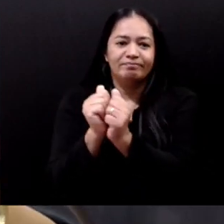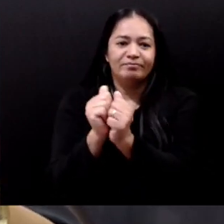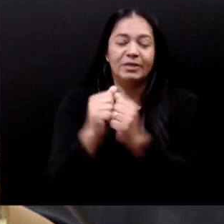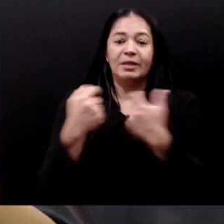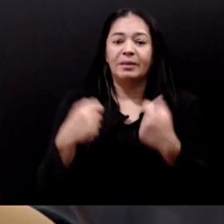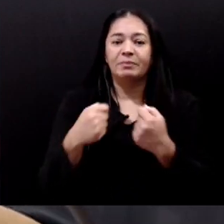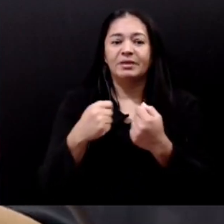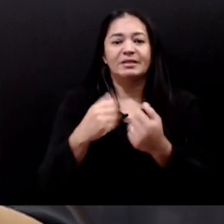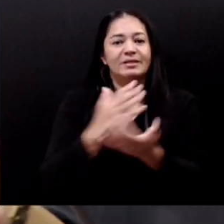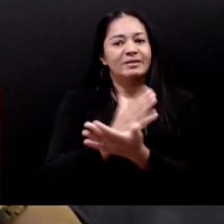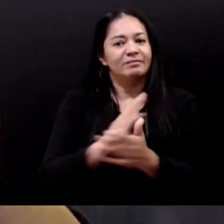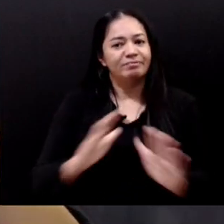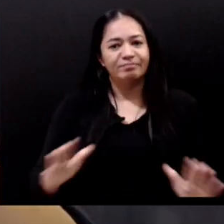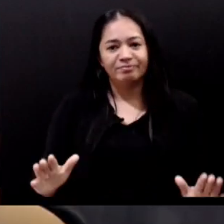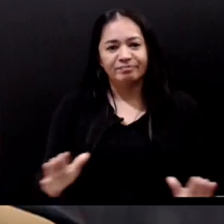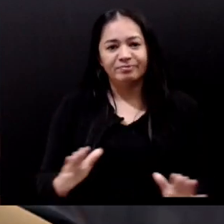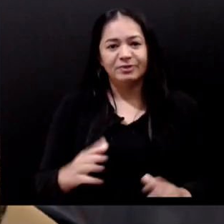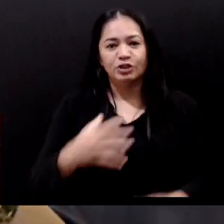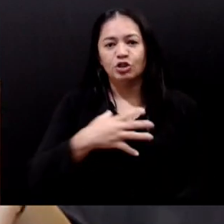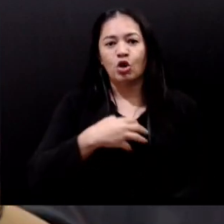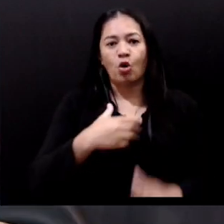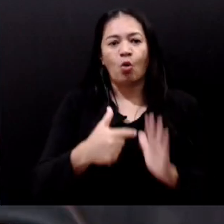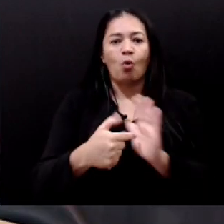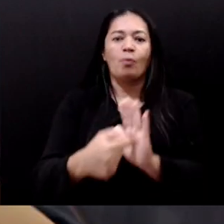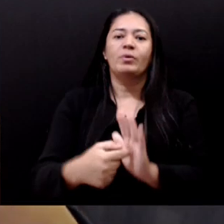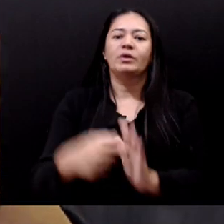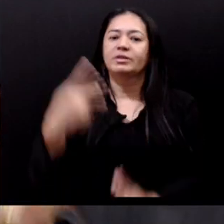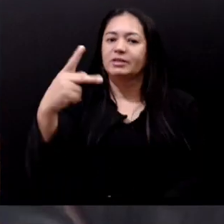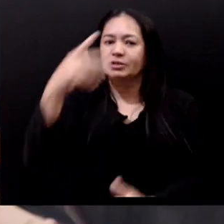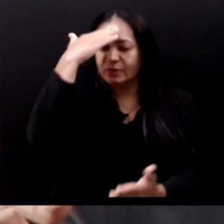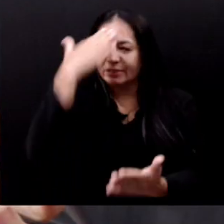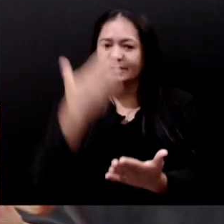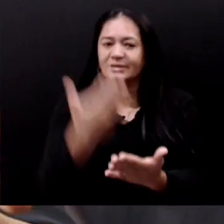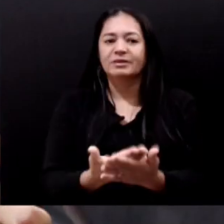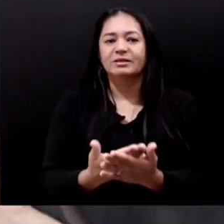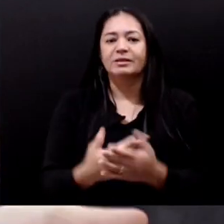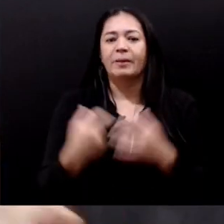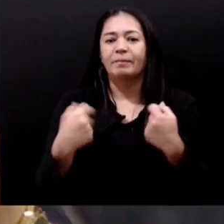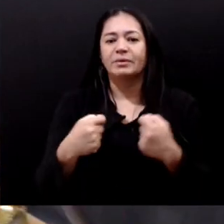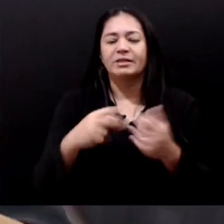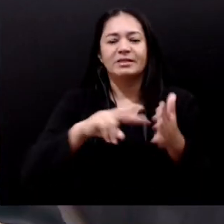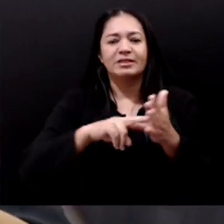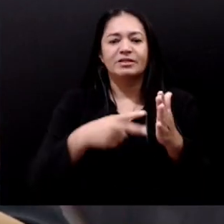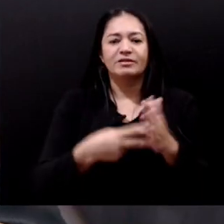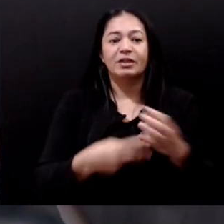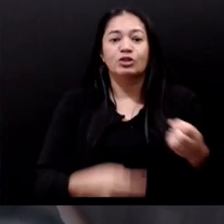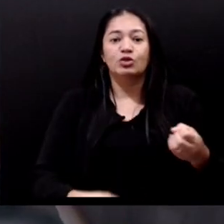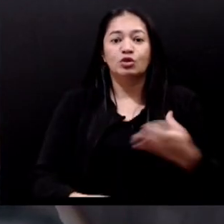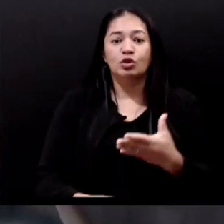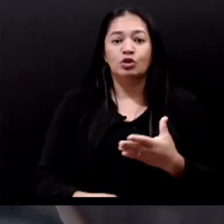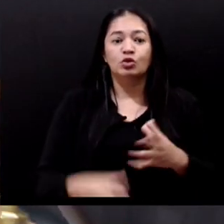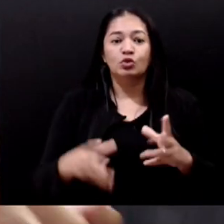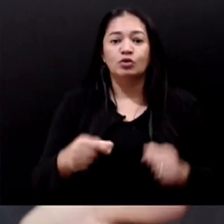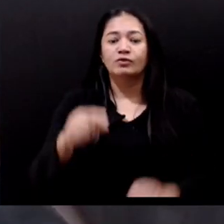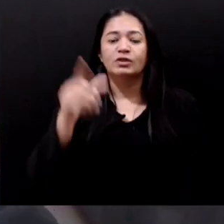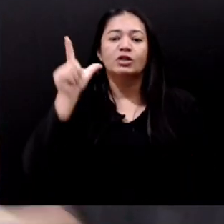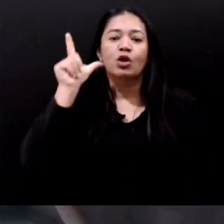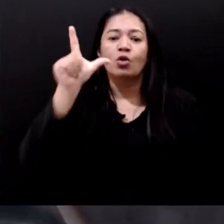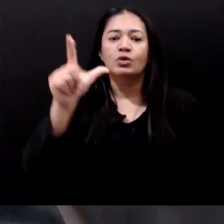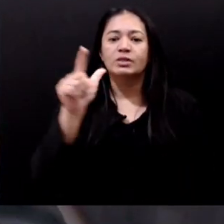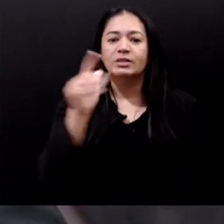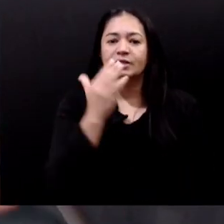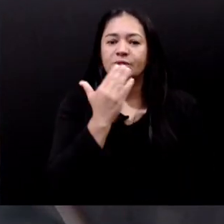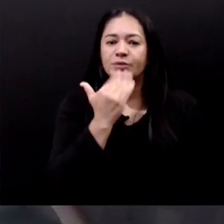do comportamento, a partir das suas Uhum. crenças. Você tem que ressignificar tudo isso para que você consiga ter uma alimentação na qual